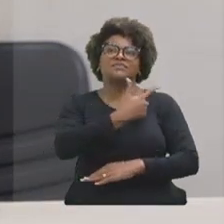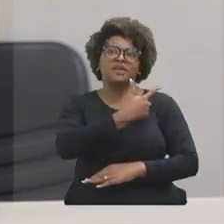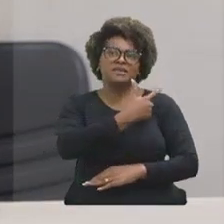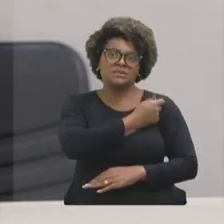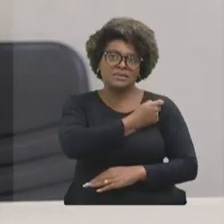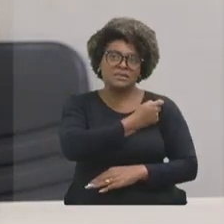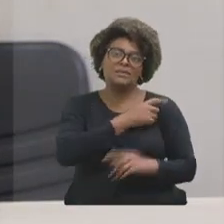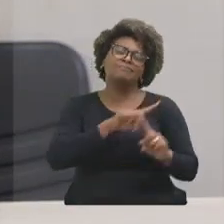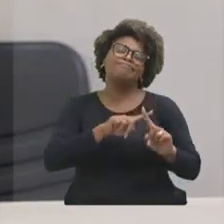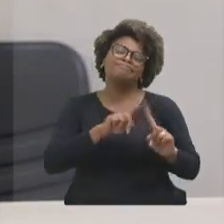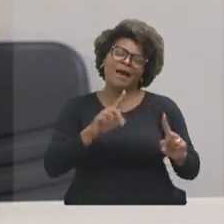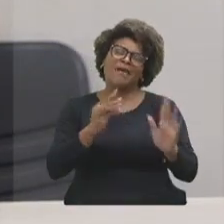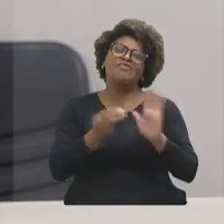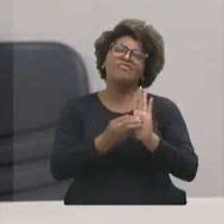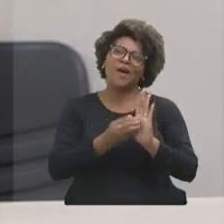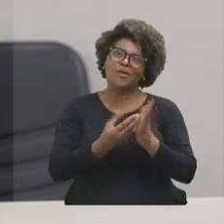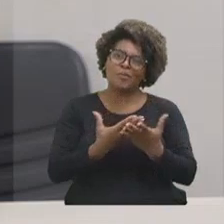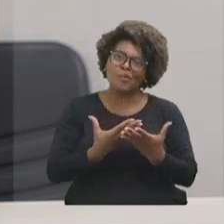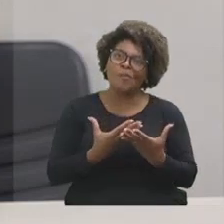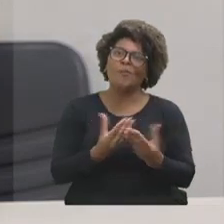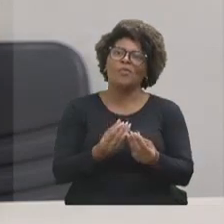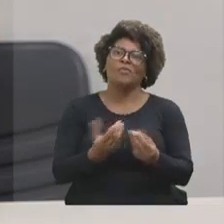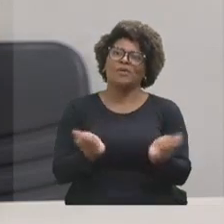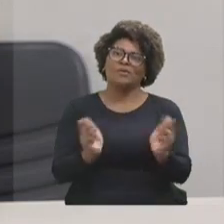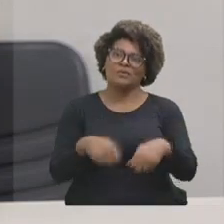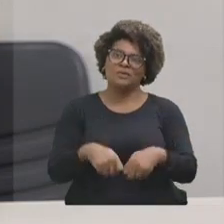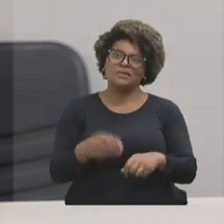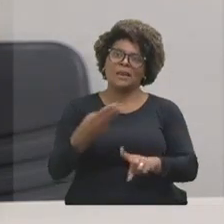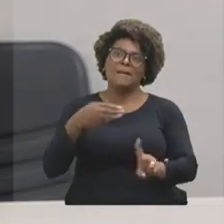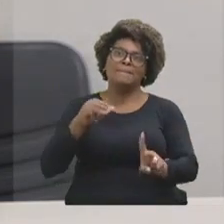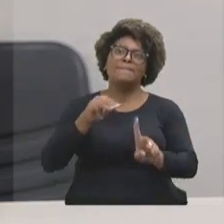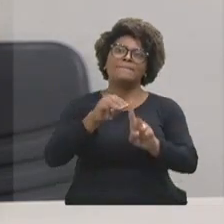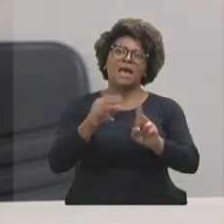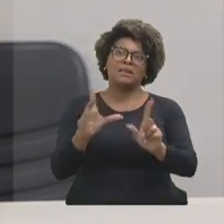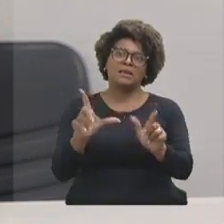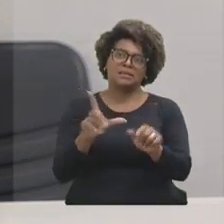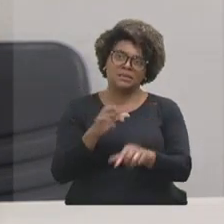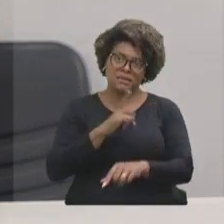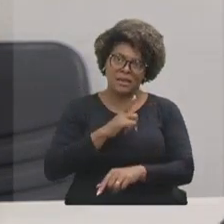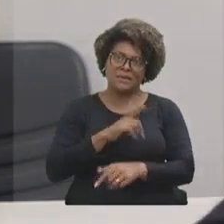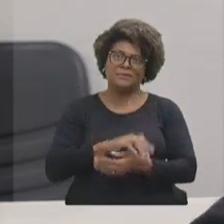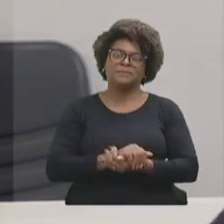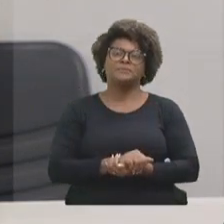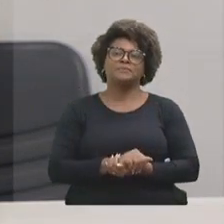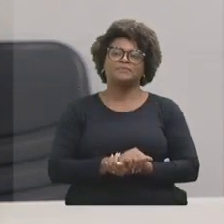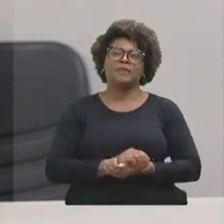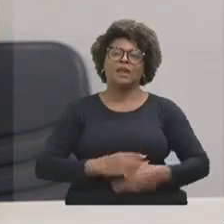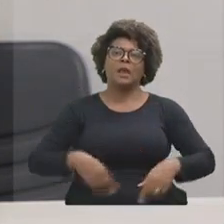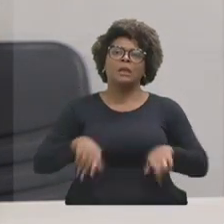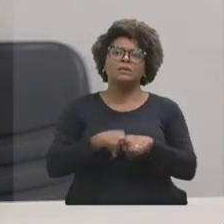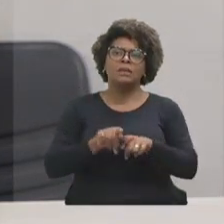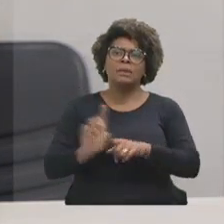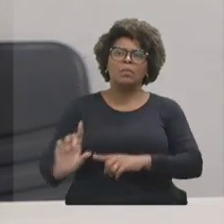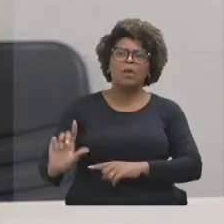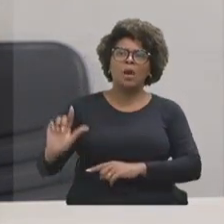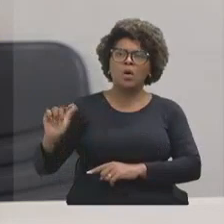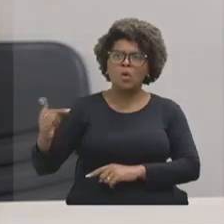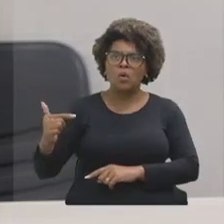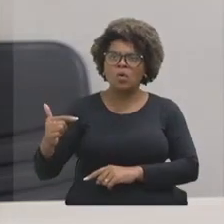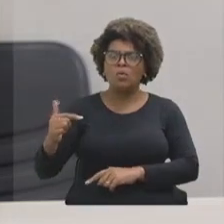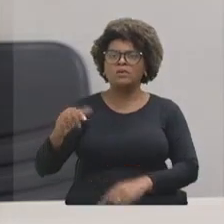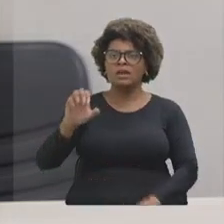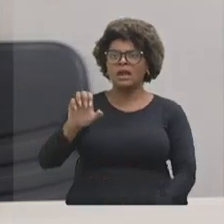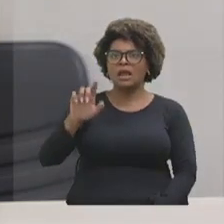da meta e por isso a gente tem outras ações para ampliação de cobertura que é vacinação Extra moro e entre a vacinação